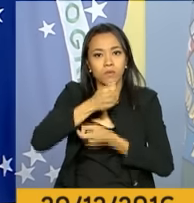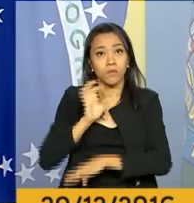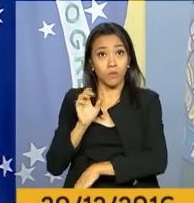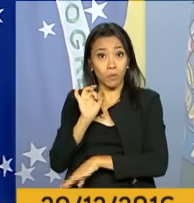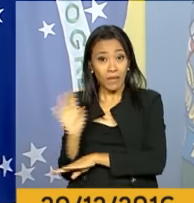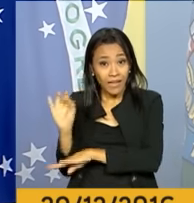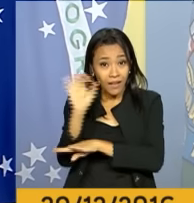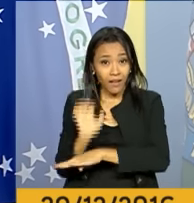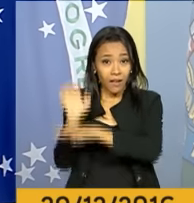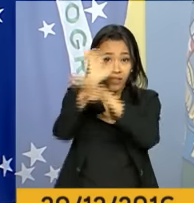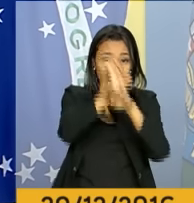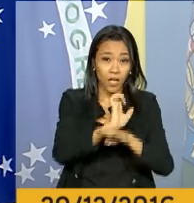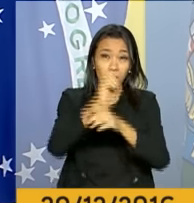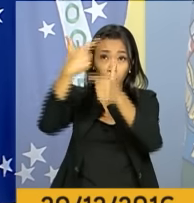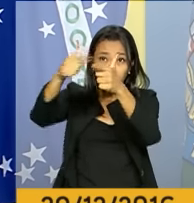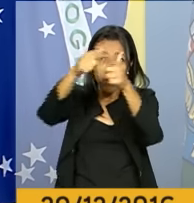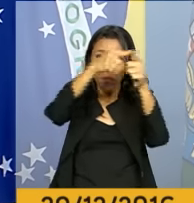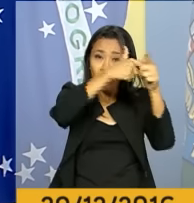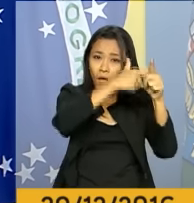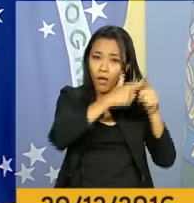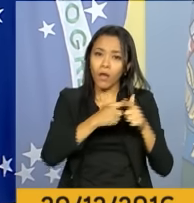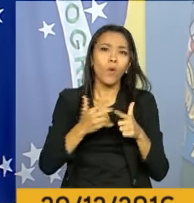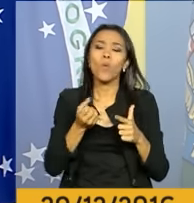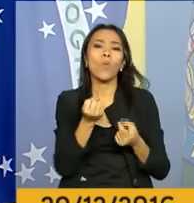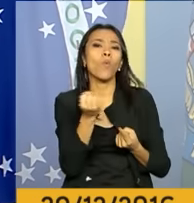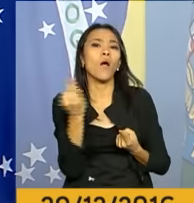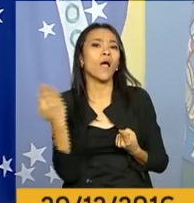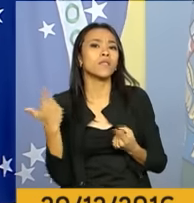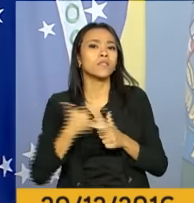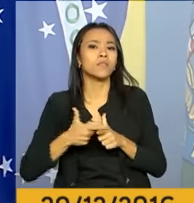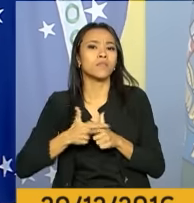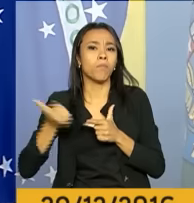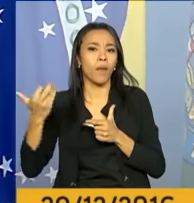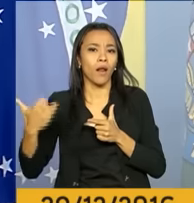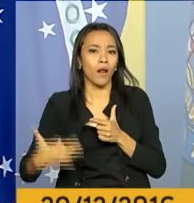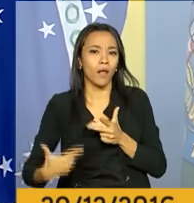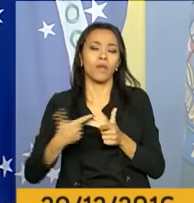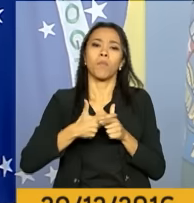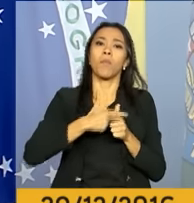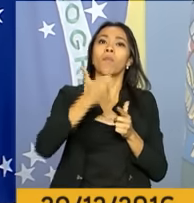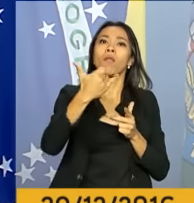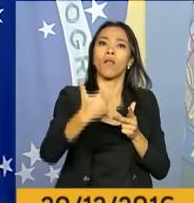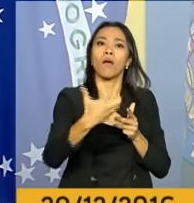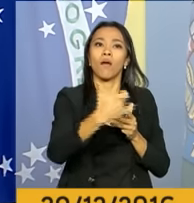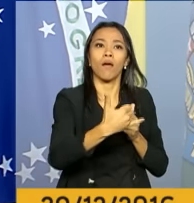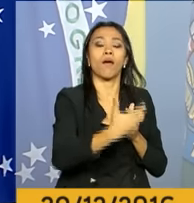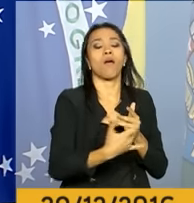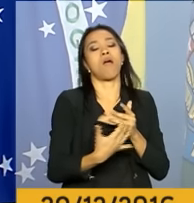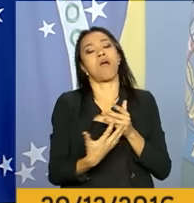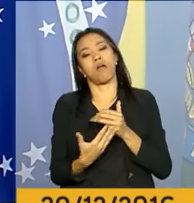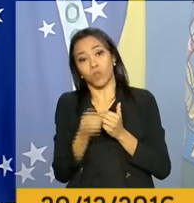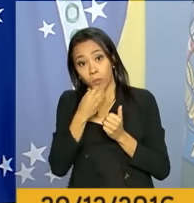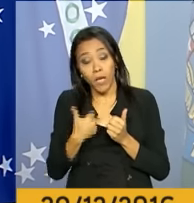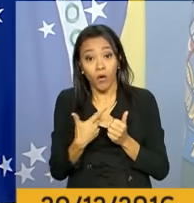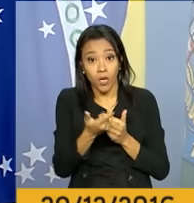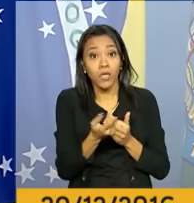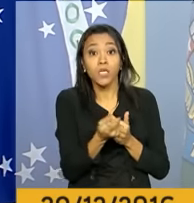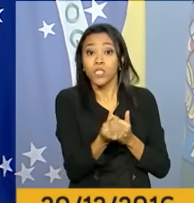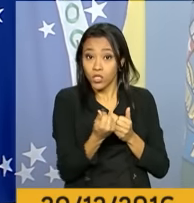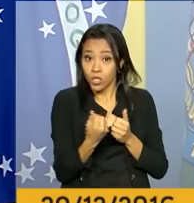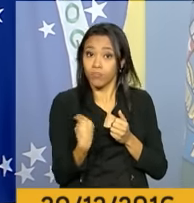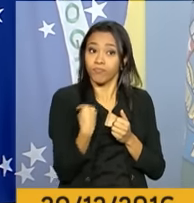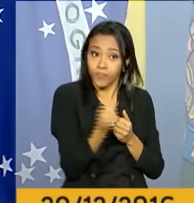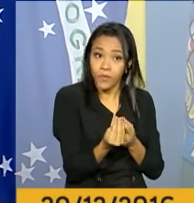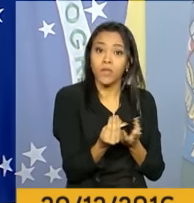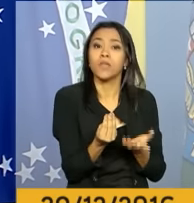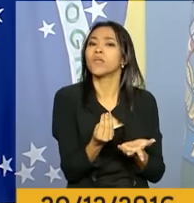dificuldades para verificar quais sejam as dificuldades Quais as contrapartidas que podem ser oferecidas e